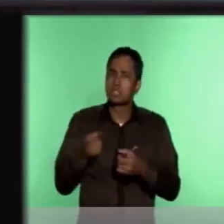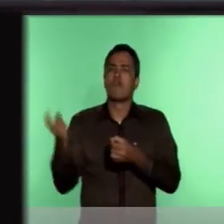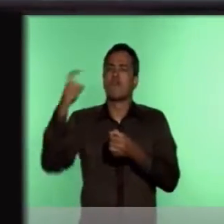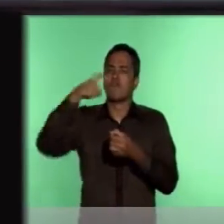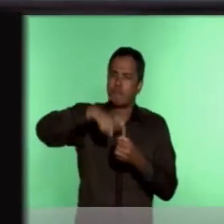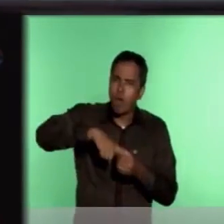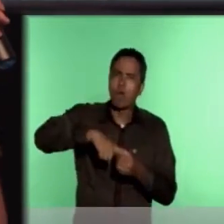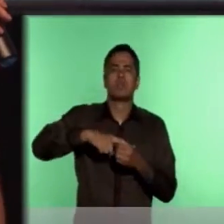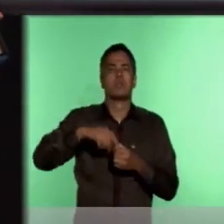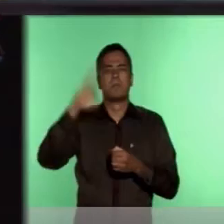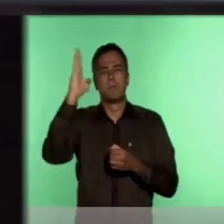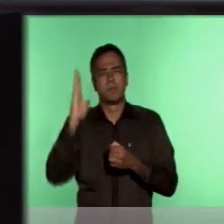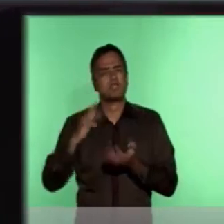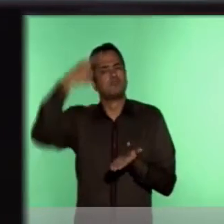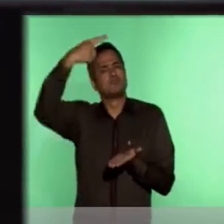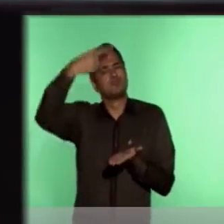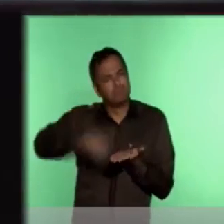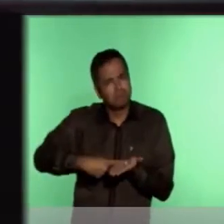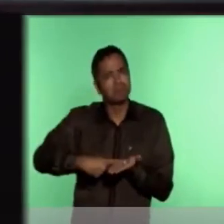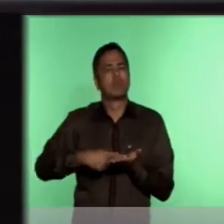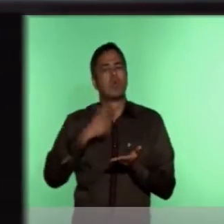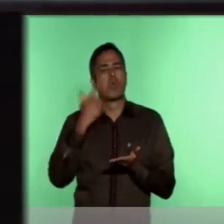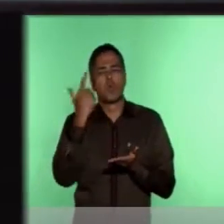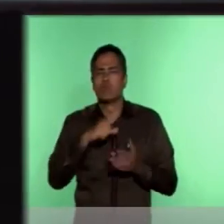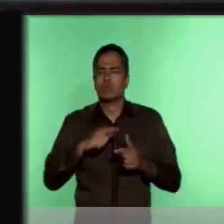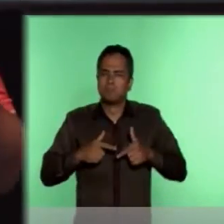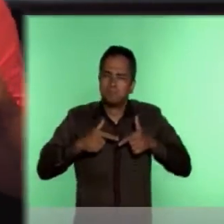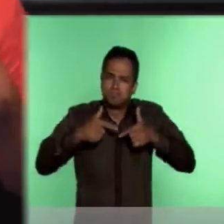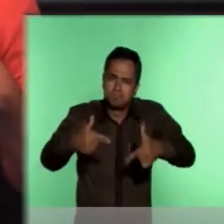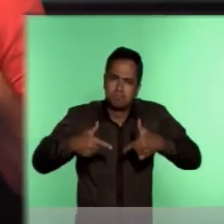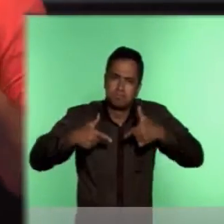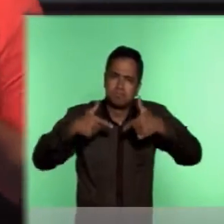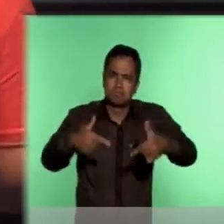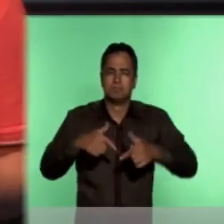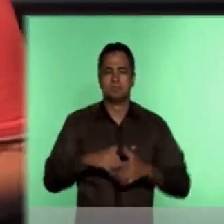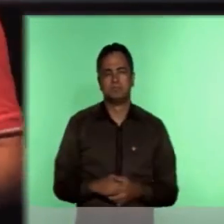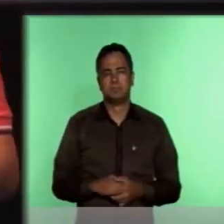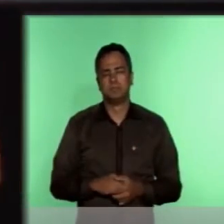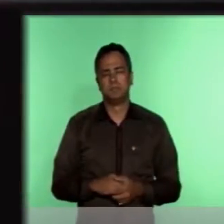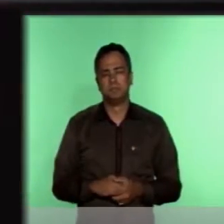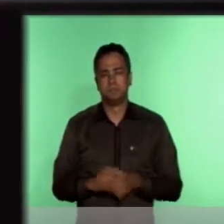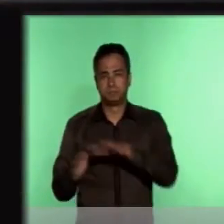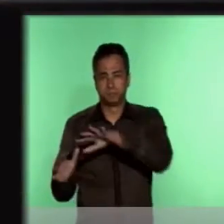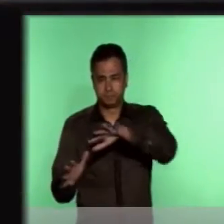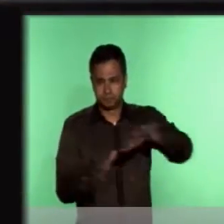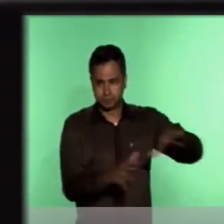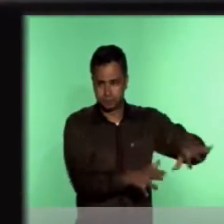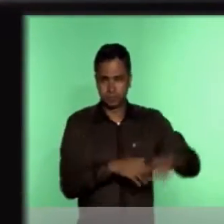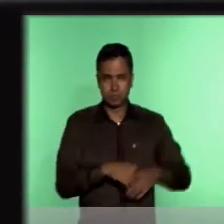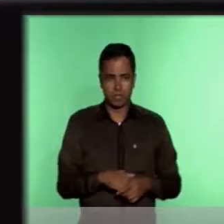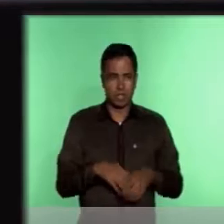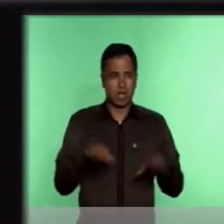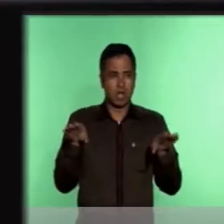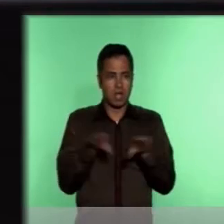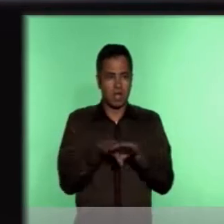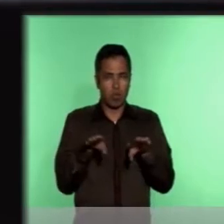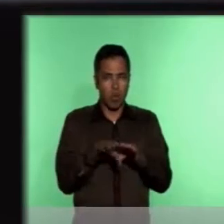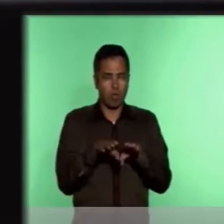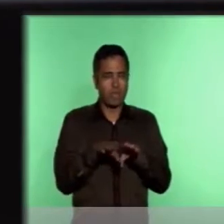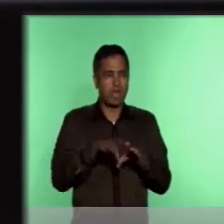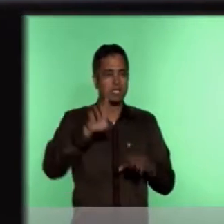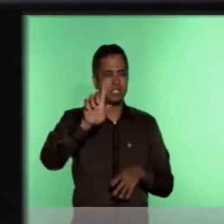pública brasileira. A outra questão é alcançar a igualdade de gênero, e esse é um tema que é muito caro hoje no debate